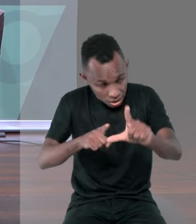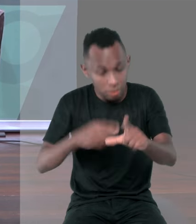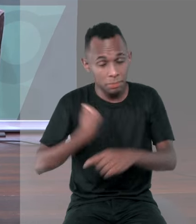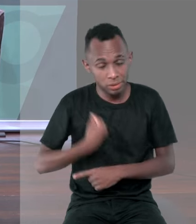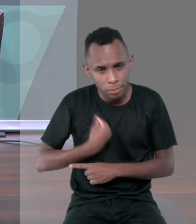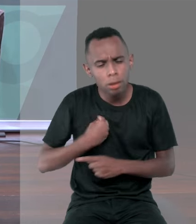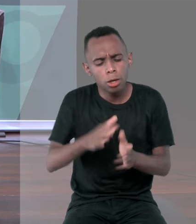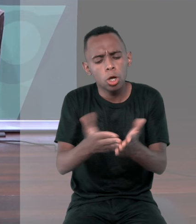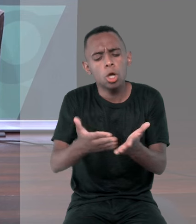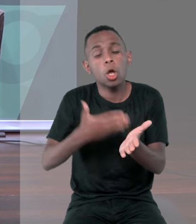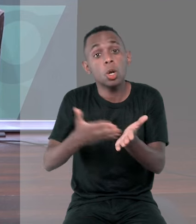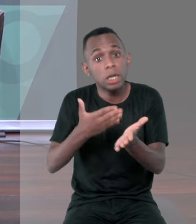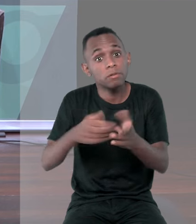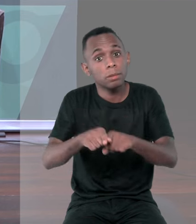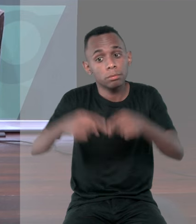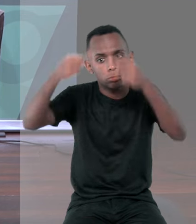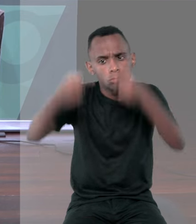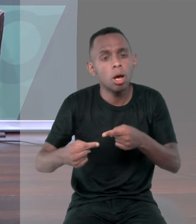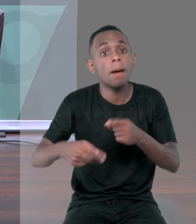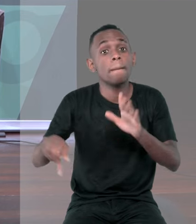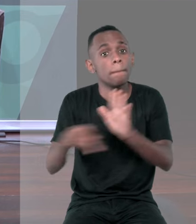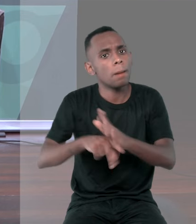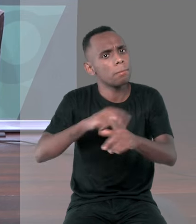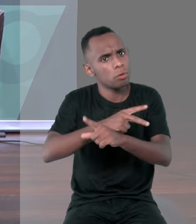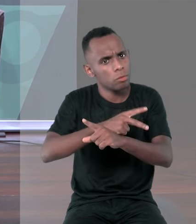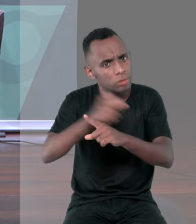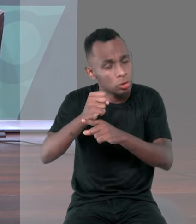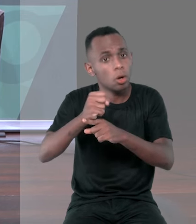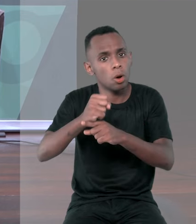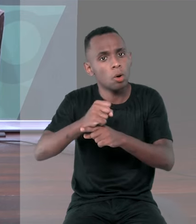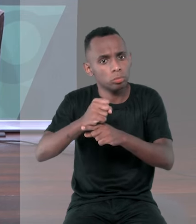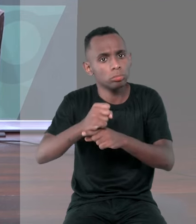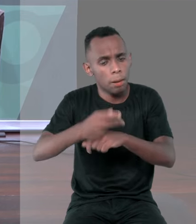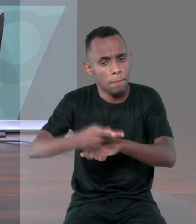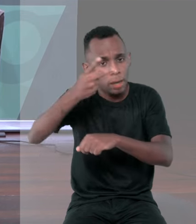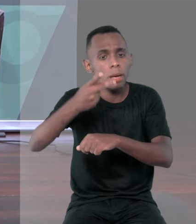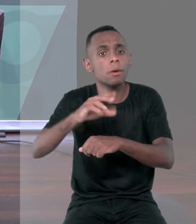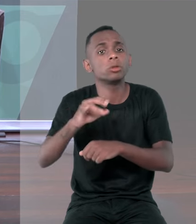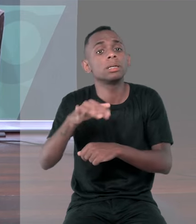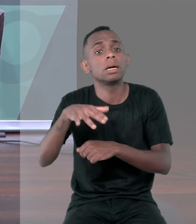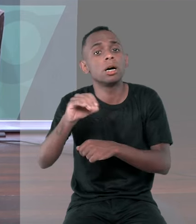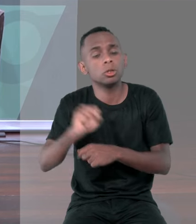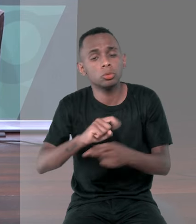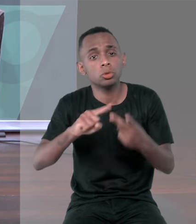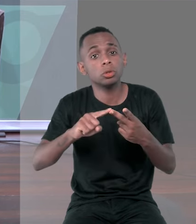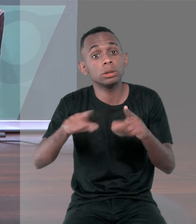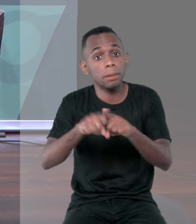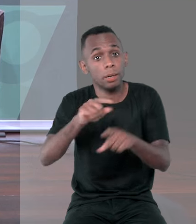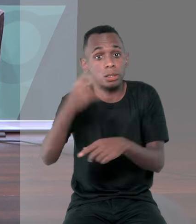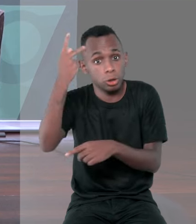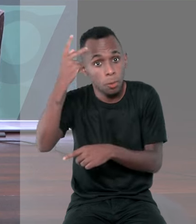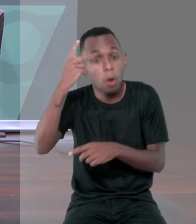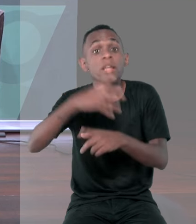E esse livro, ele foi finalista de importantes prêmios como o Oceanos, o Prêmio São Paulo e foi o vencedor